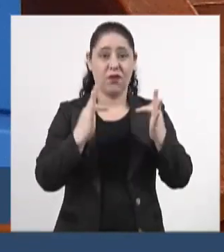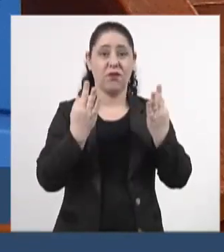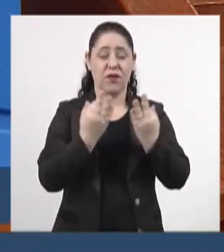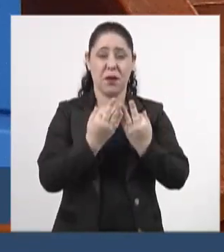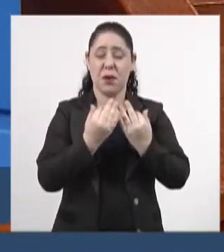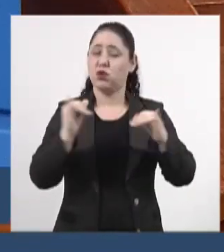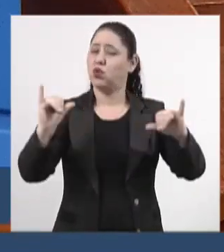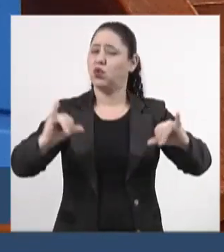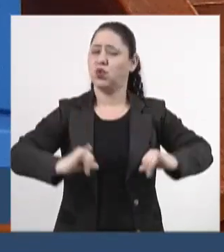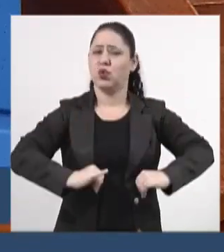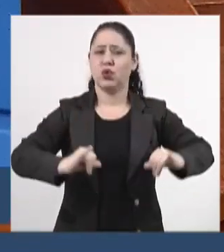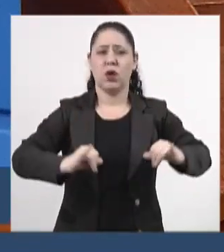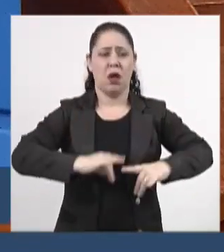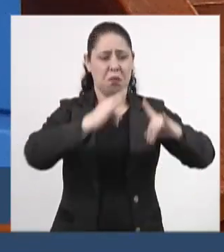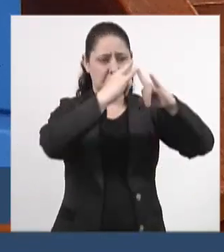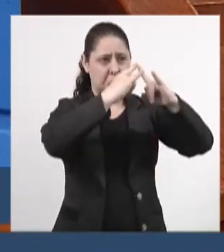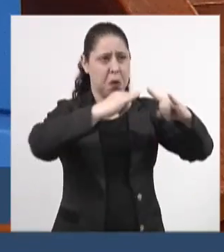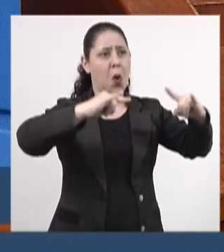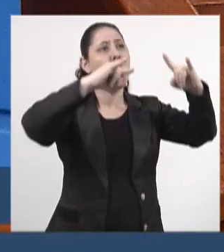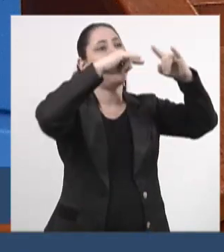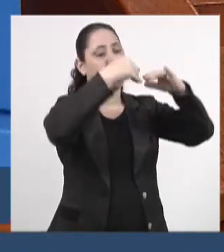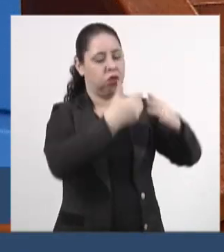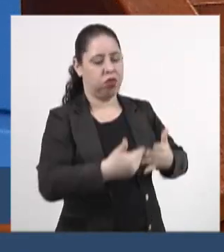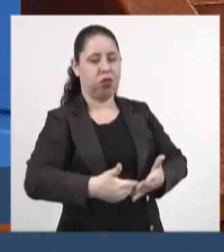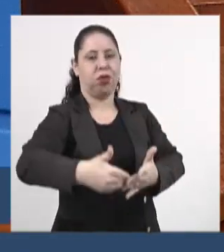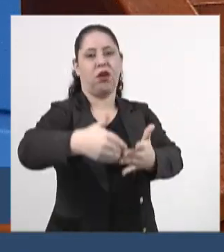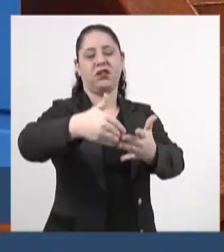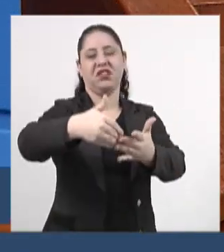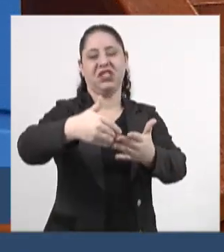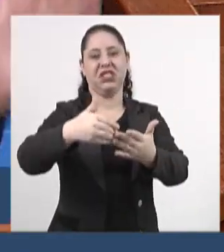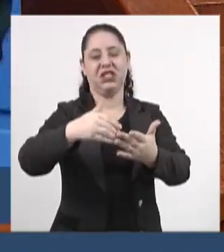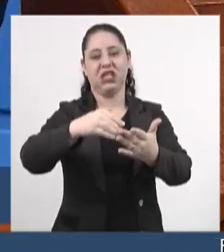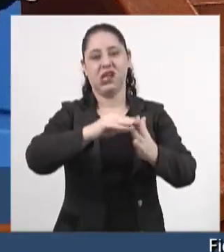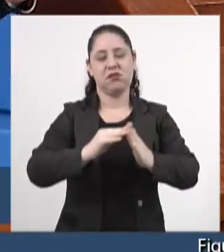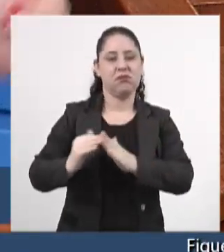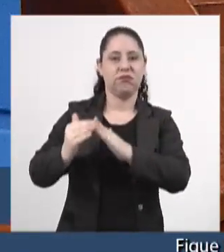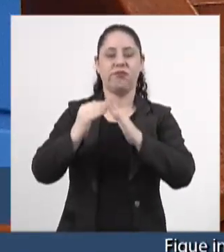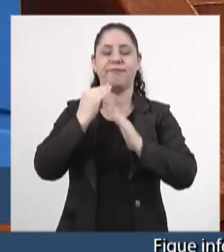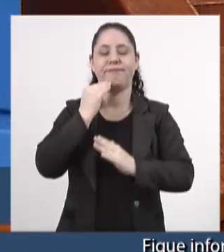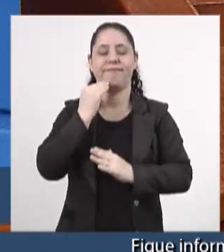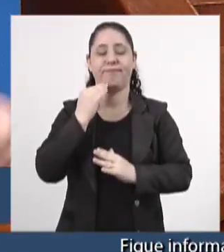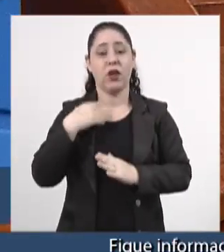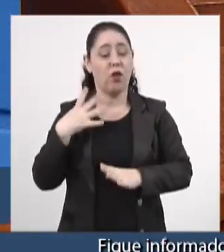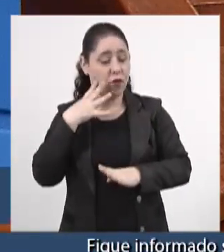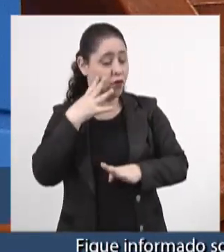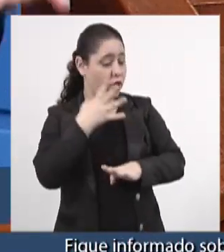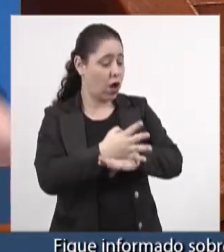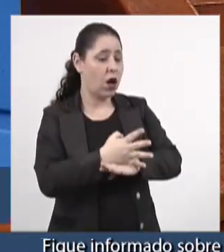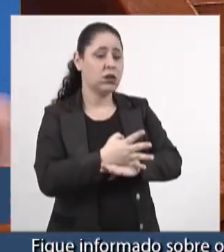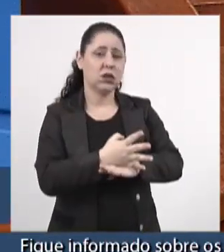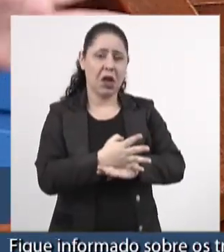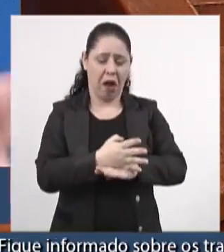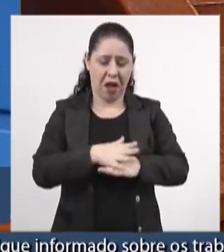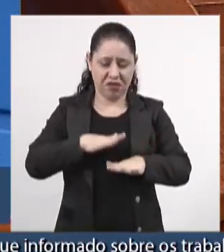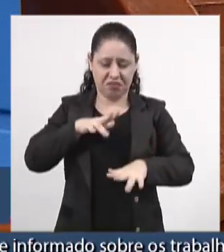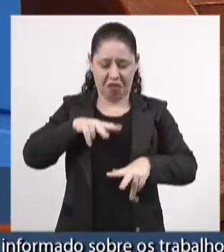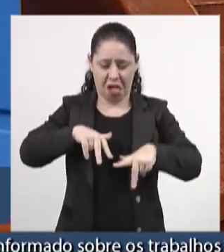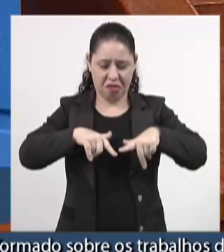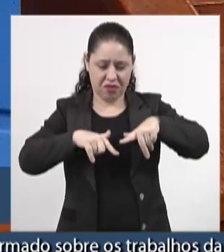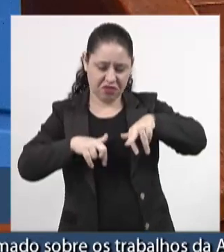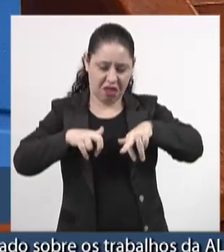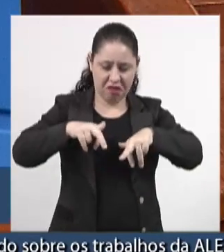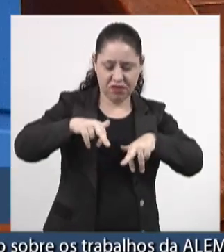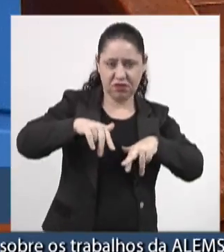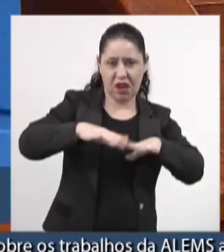foram castigadas, barracos foram levados pela enxurrada. E eu estive lá, amassei o barro, a